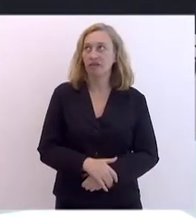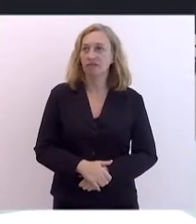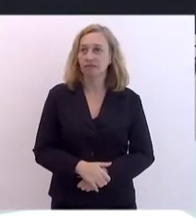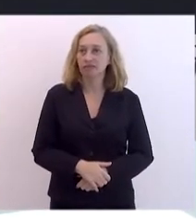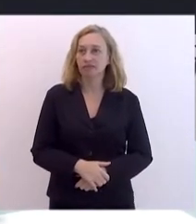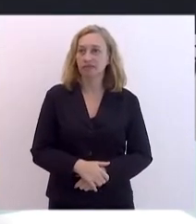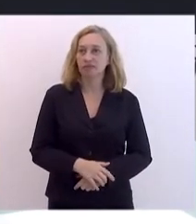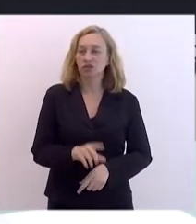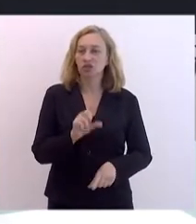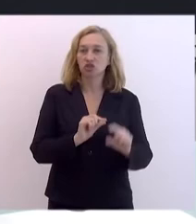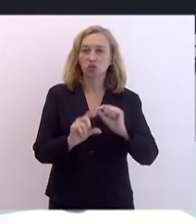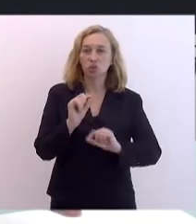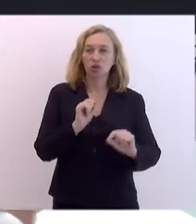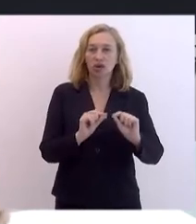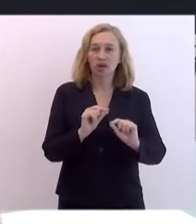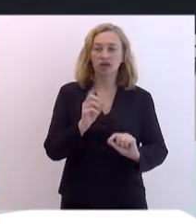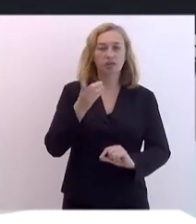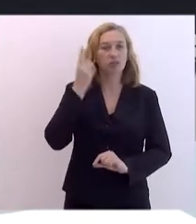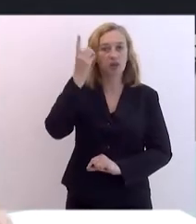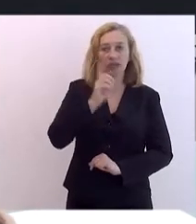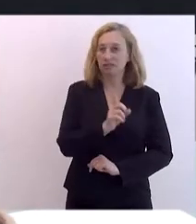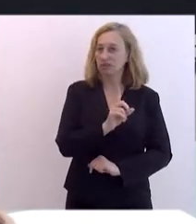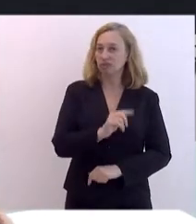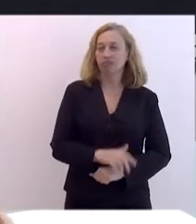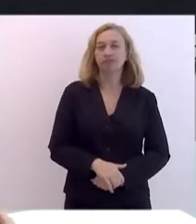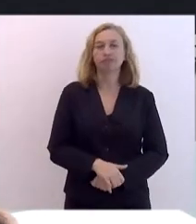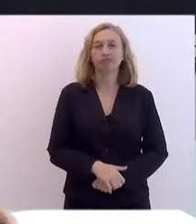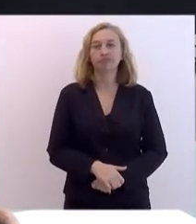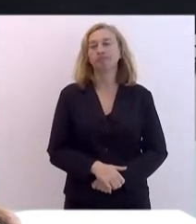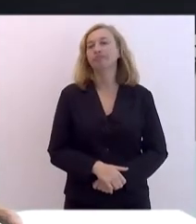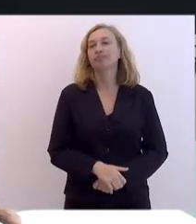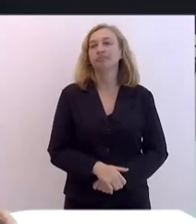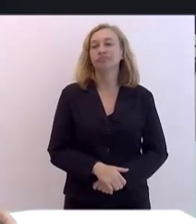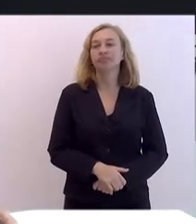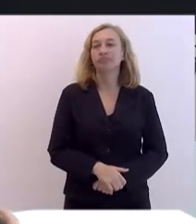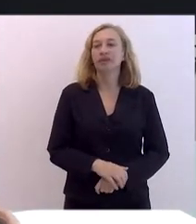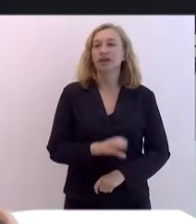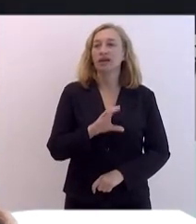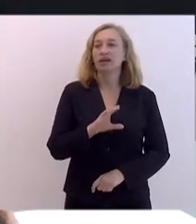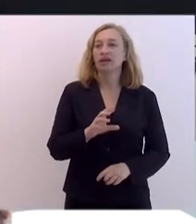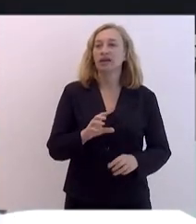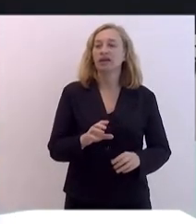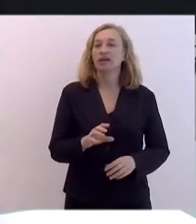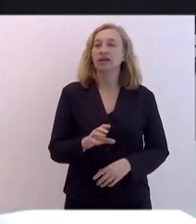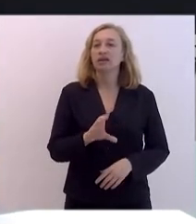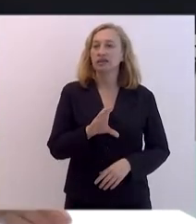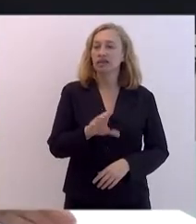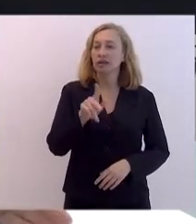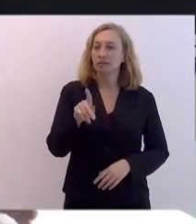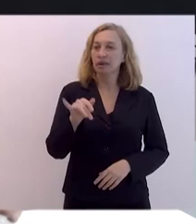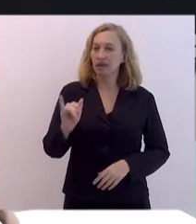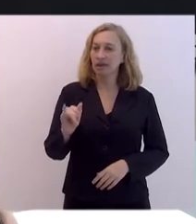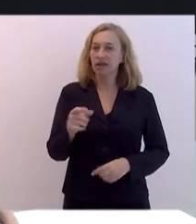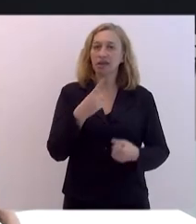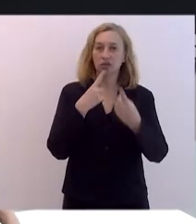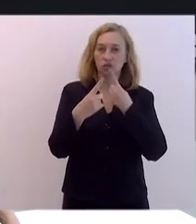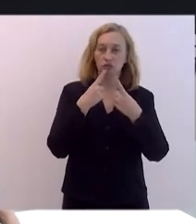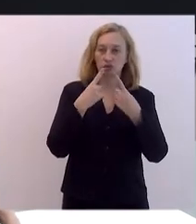por escolher ninguém. A CPI, que está em